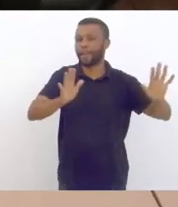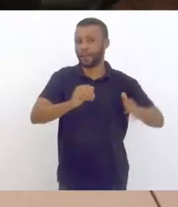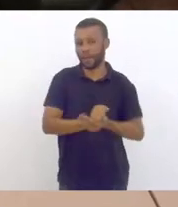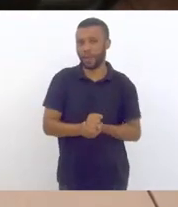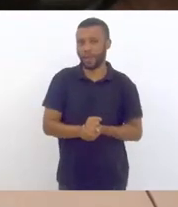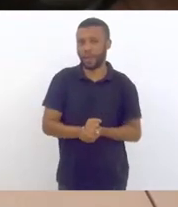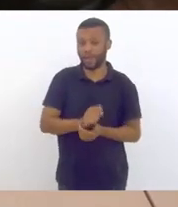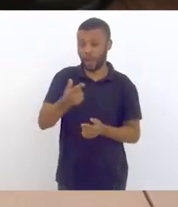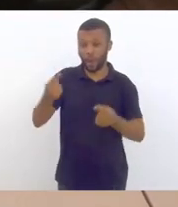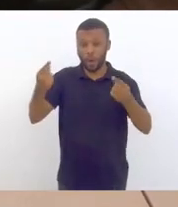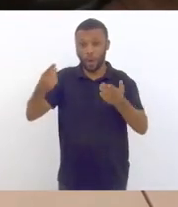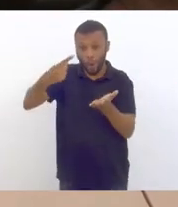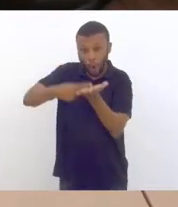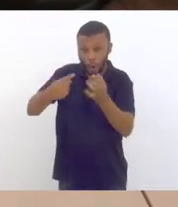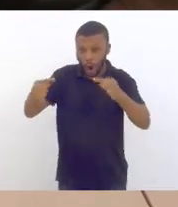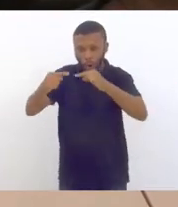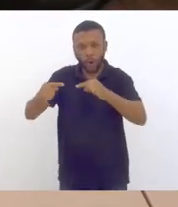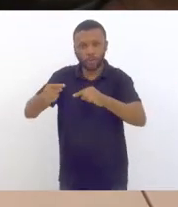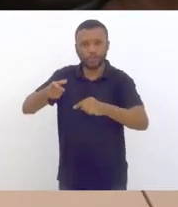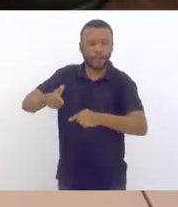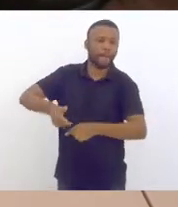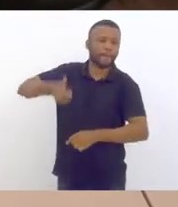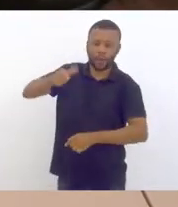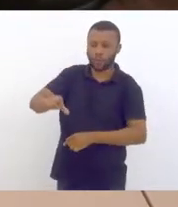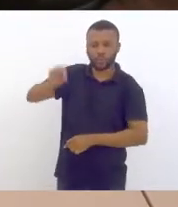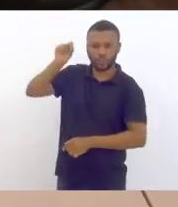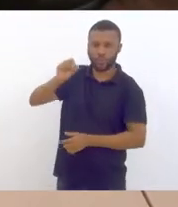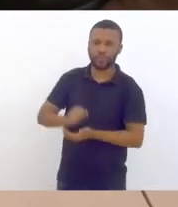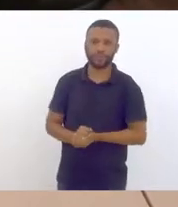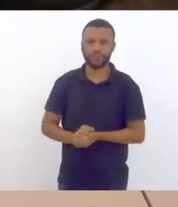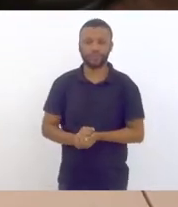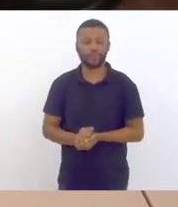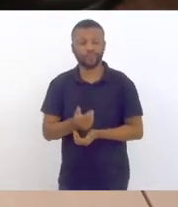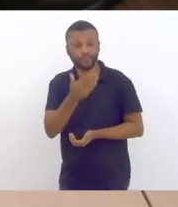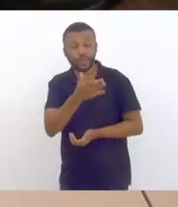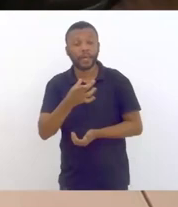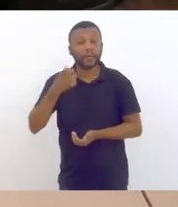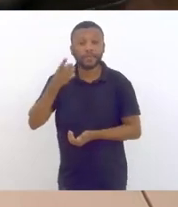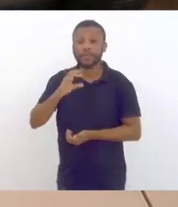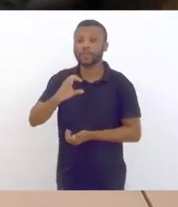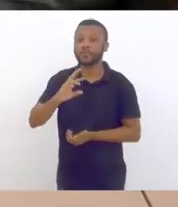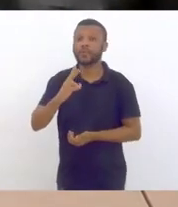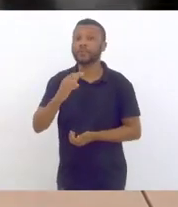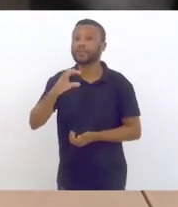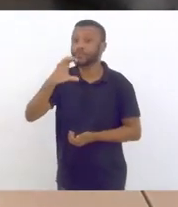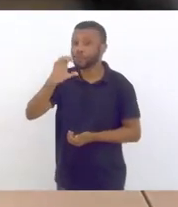um acordo Deputado Chico eu tô falando para você